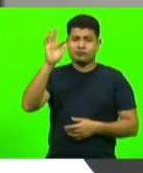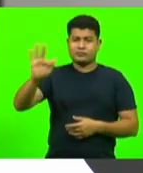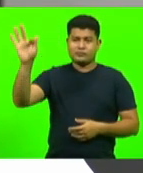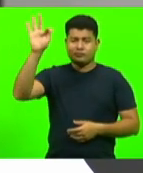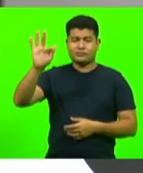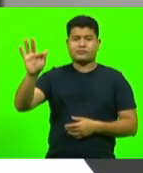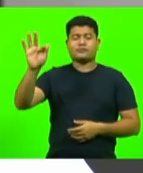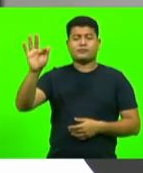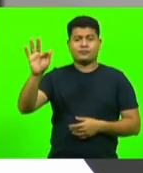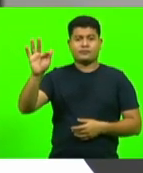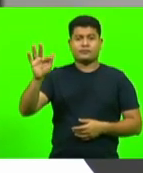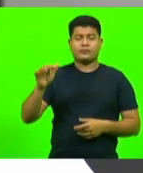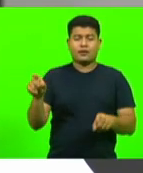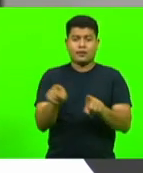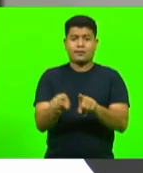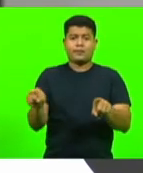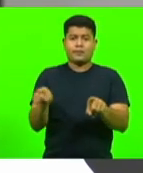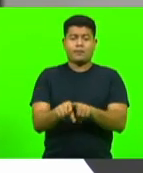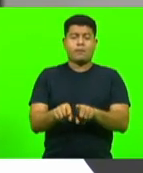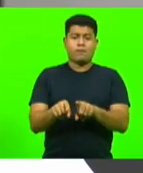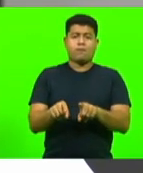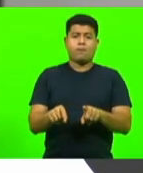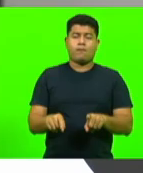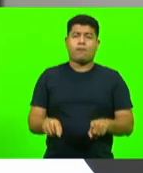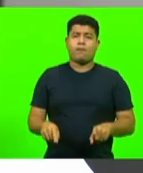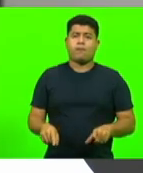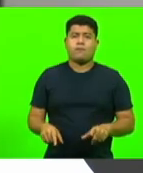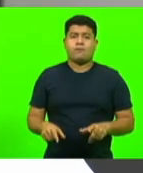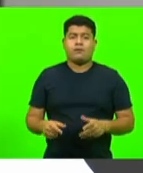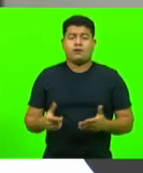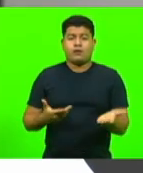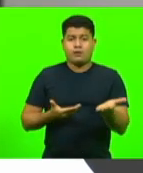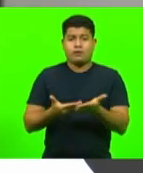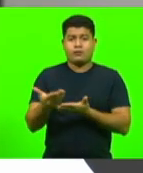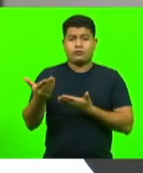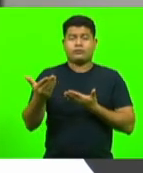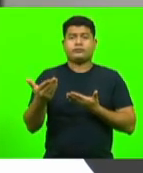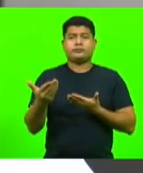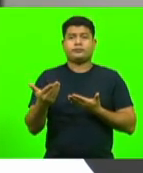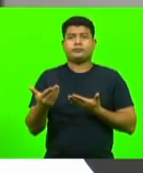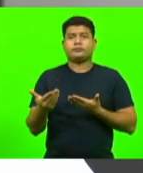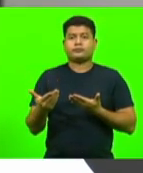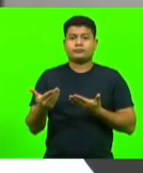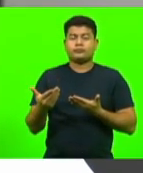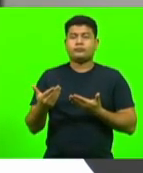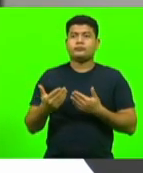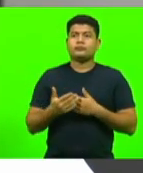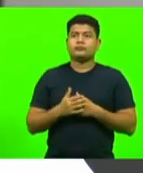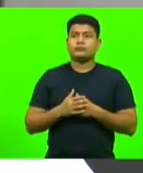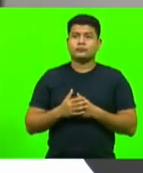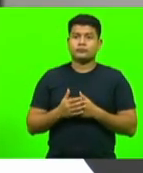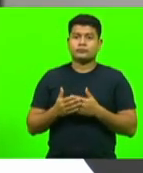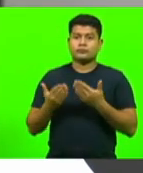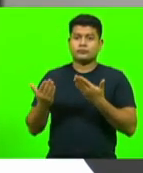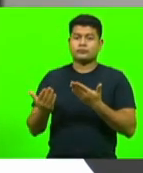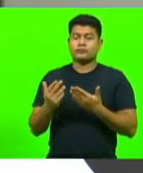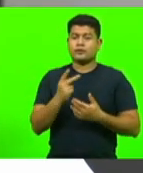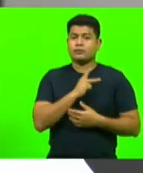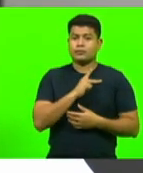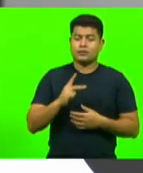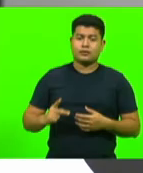também agradecer a o início da abertura que a condução do nosso Presidente